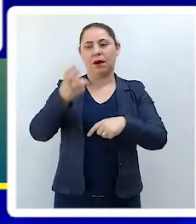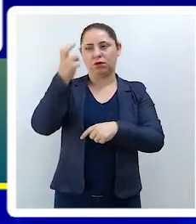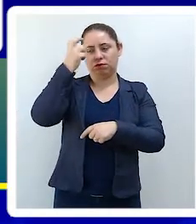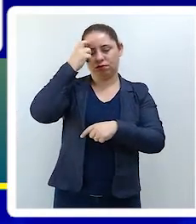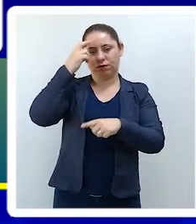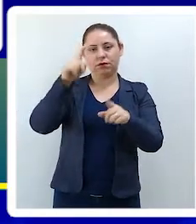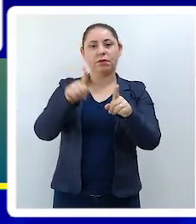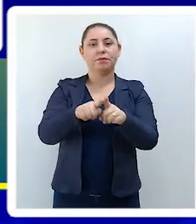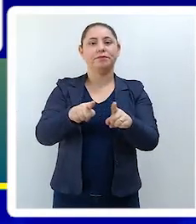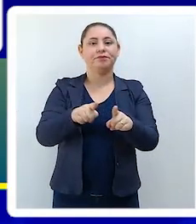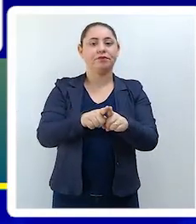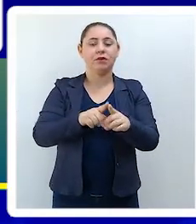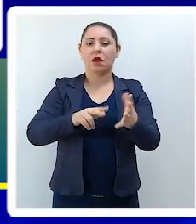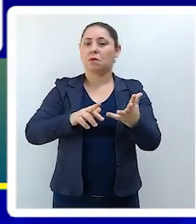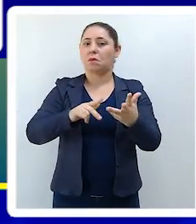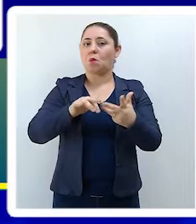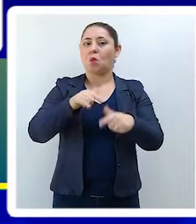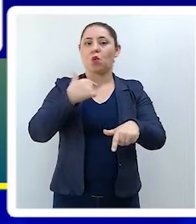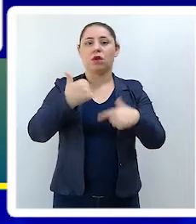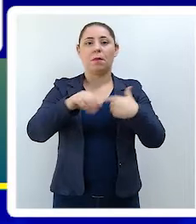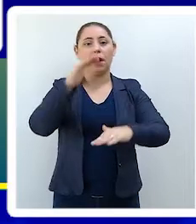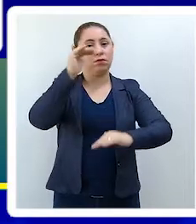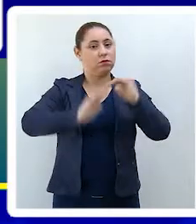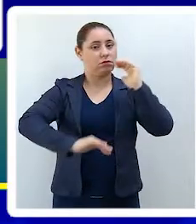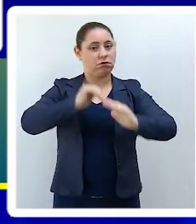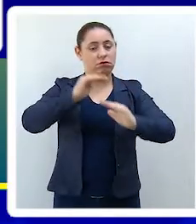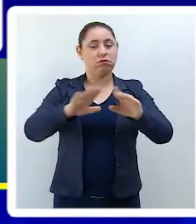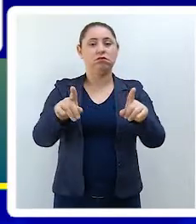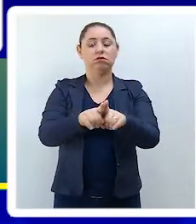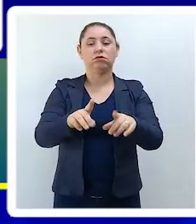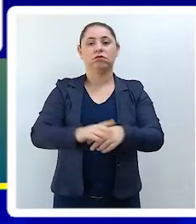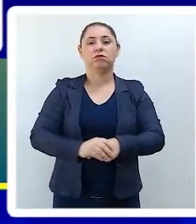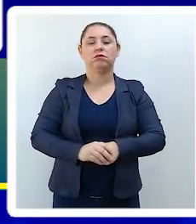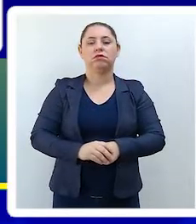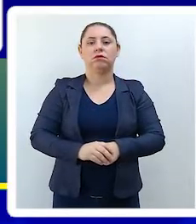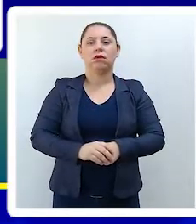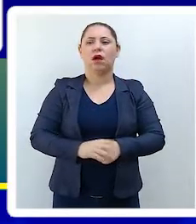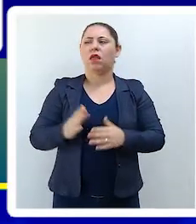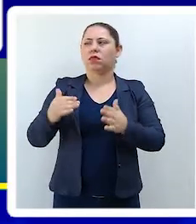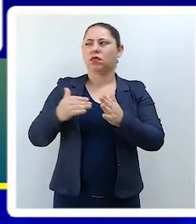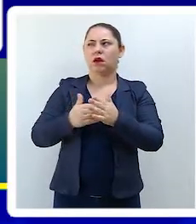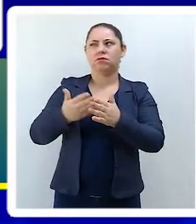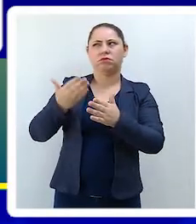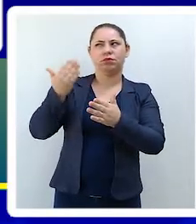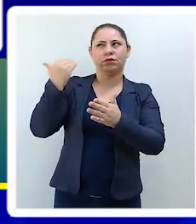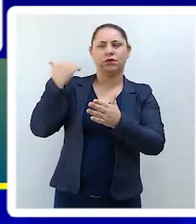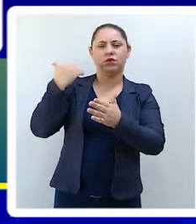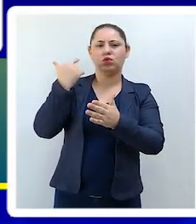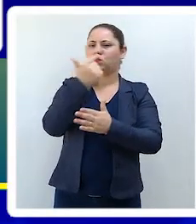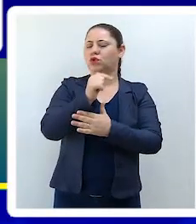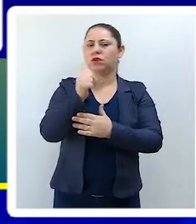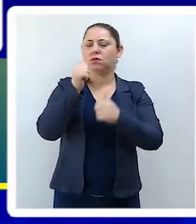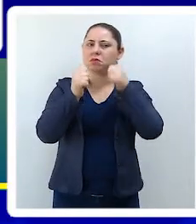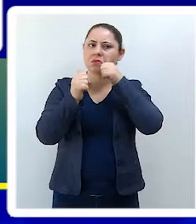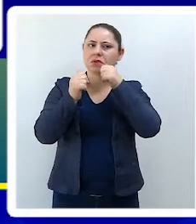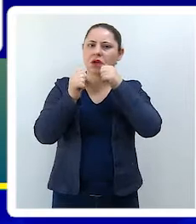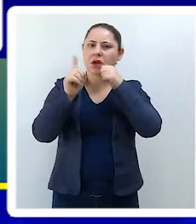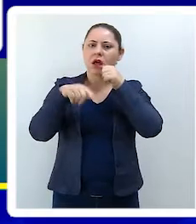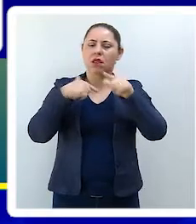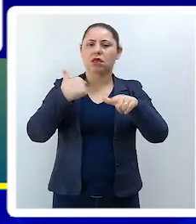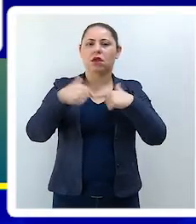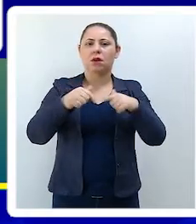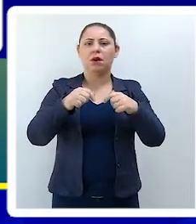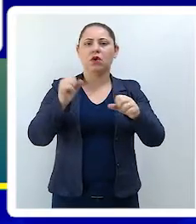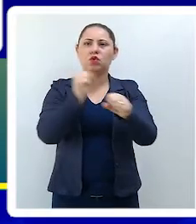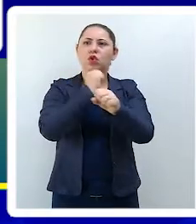do conhecimento e em várias áreas de atuação profissional, né? Até pouco tempo atrás, nós não tínhamos muitas